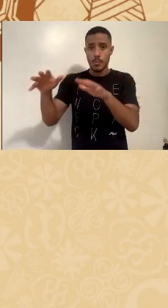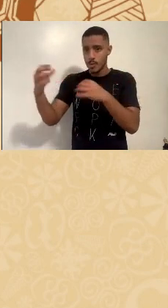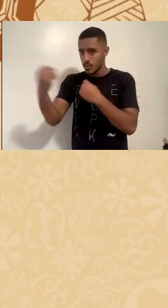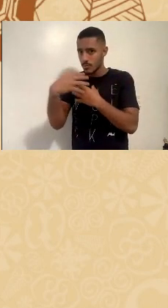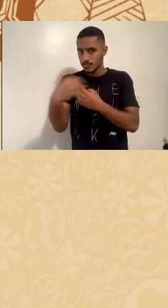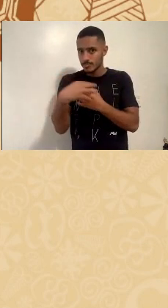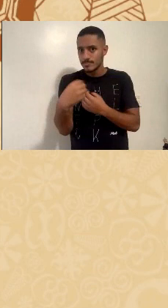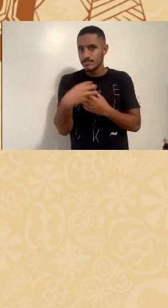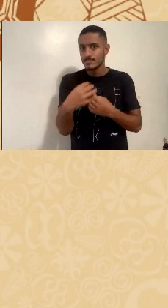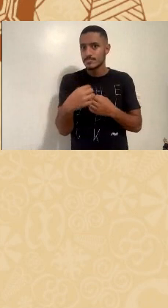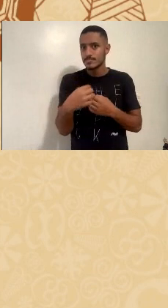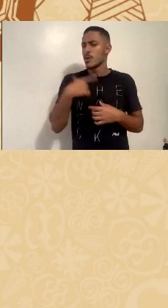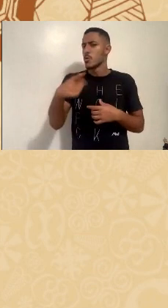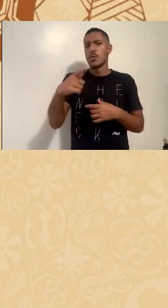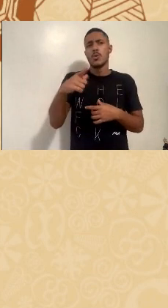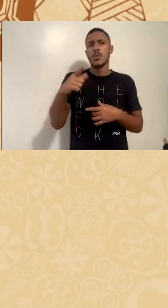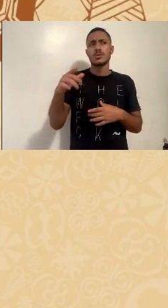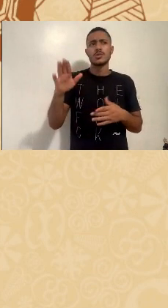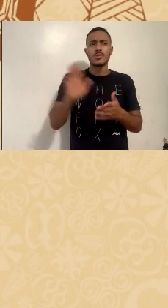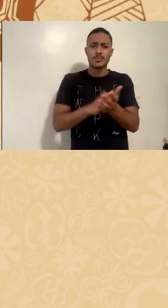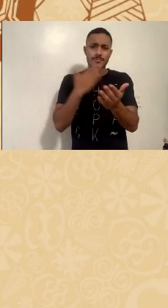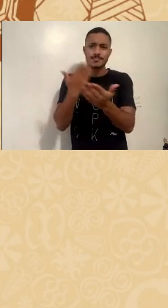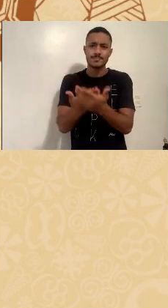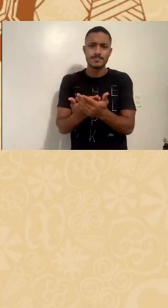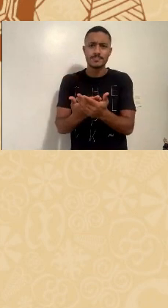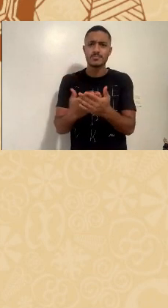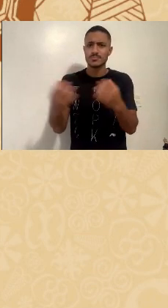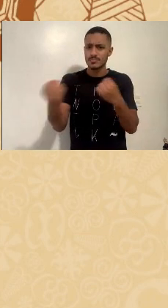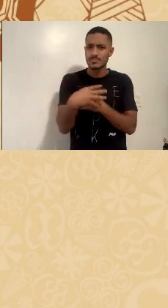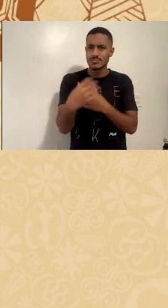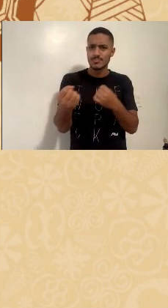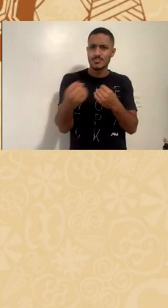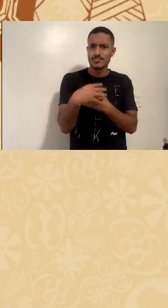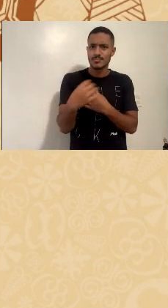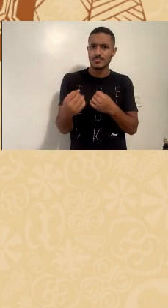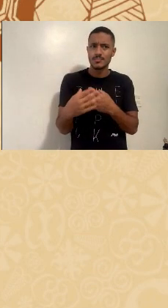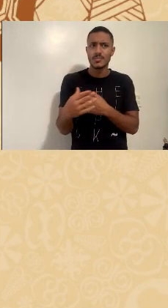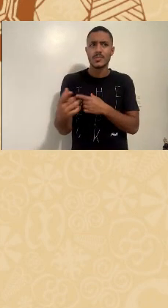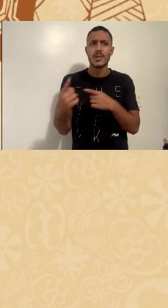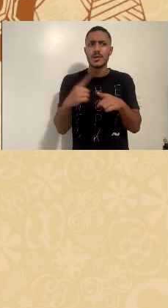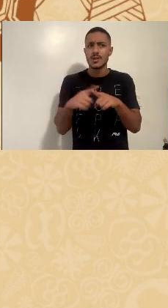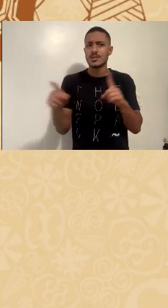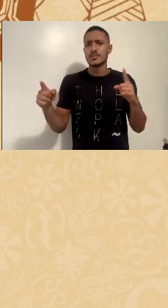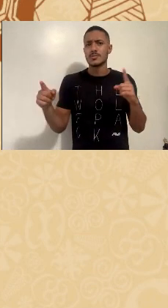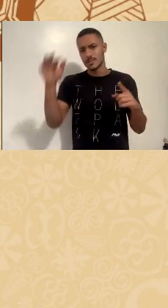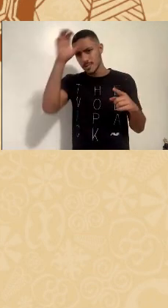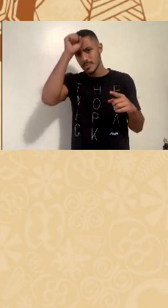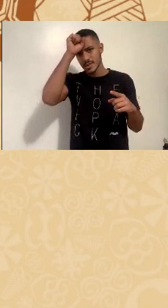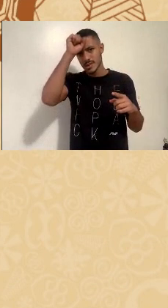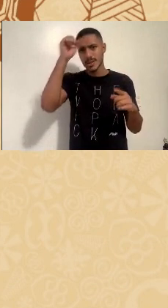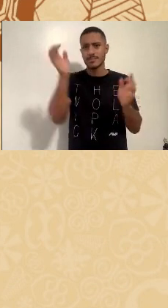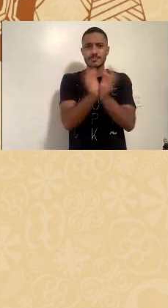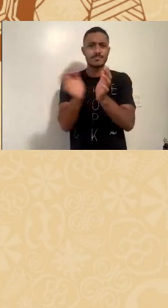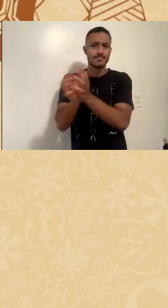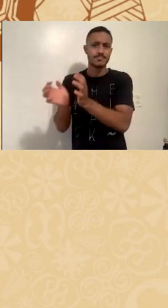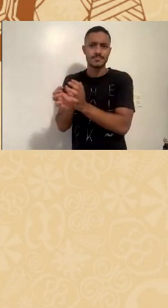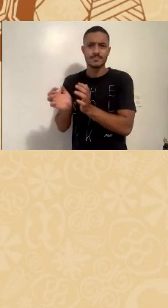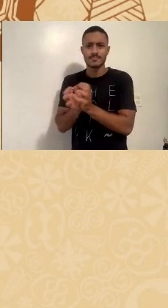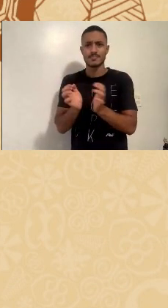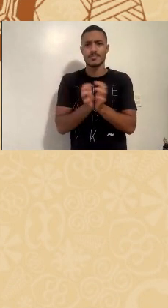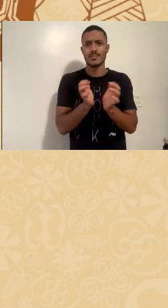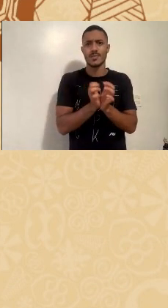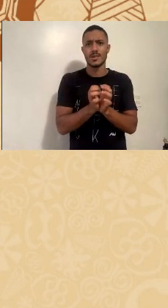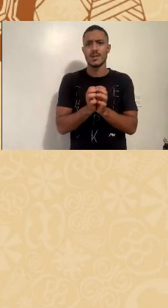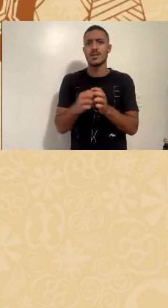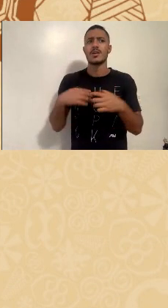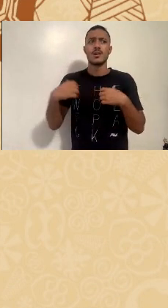tive uma formação onde eu tive um espaço para debater sobre questões raciais. Né? Então, a gente teve que se mexer,